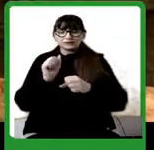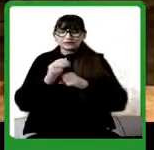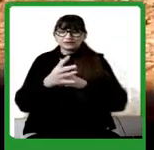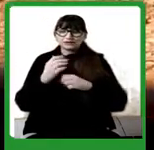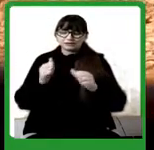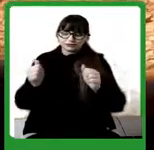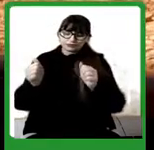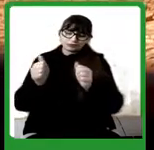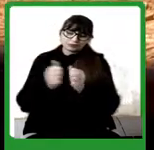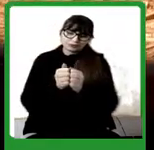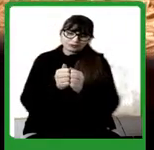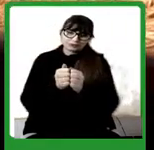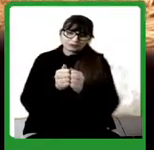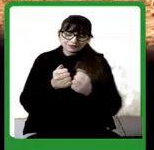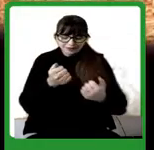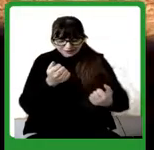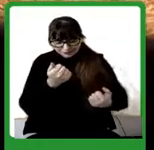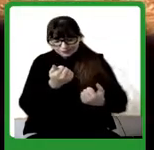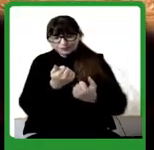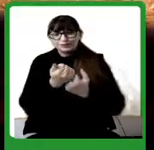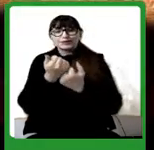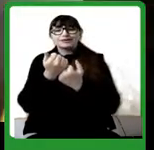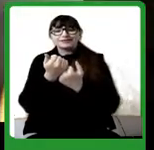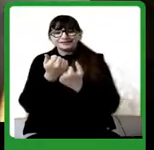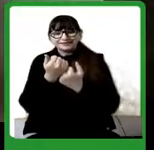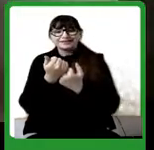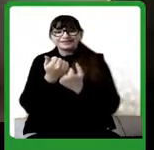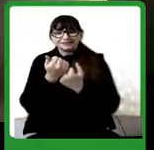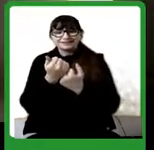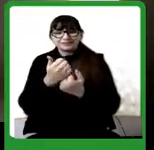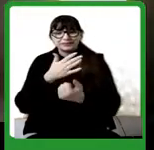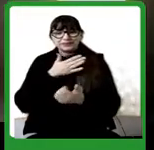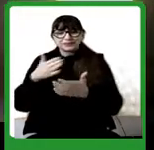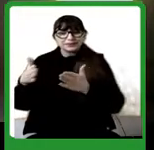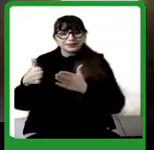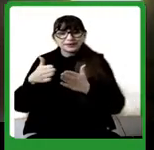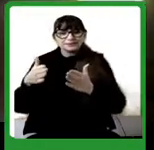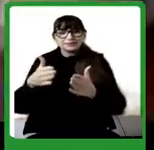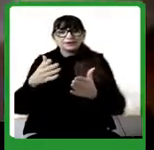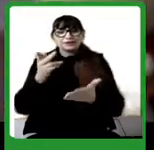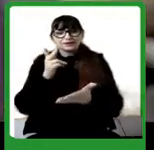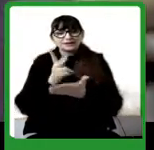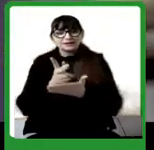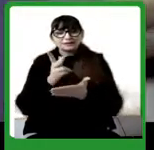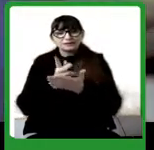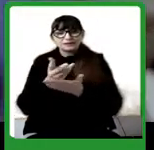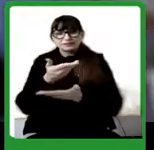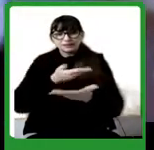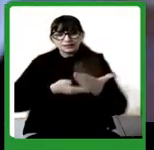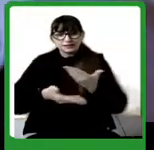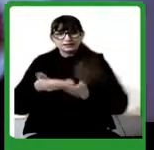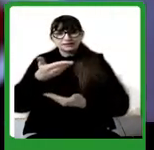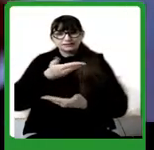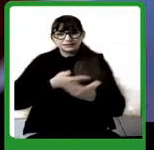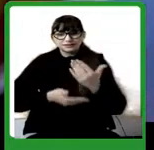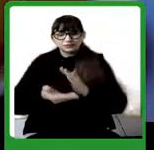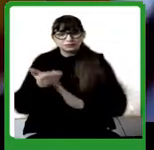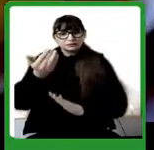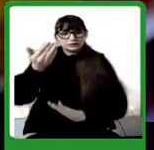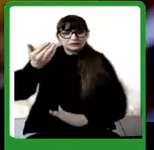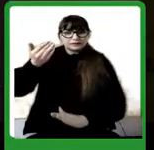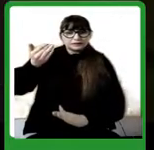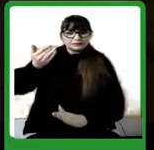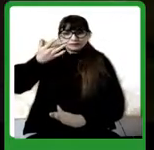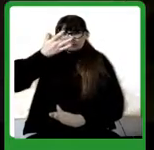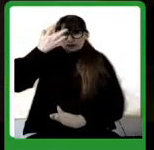lado, ajudando a trilhar meu caminho. Todo cooperativismo que no passado alguém